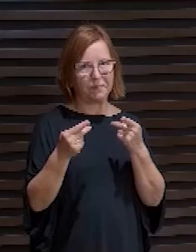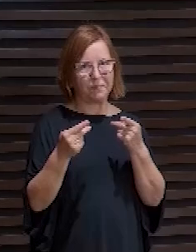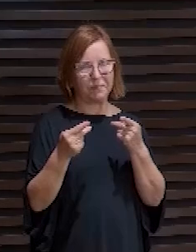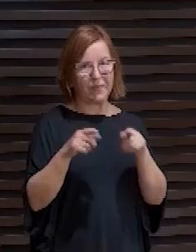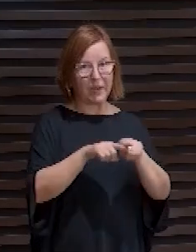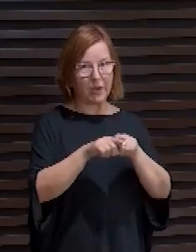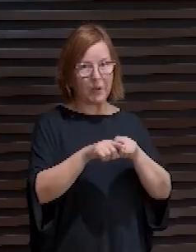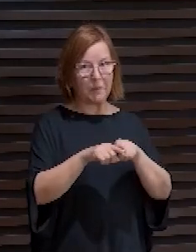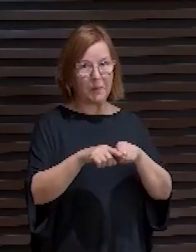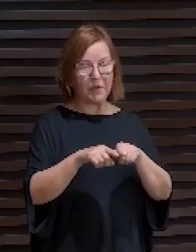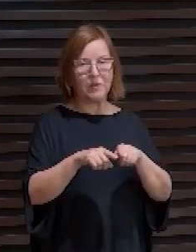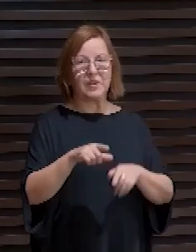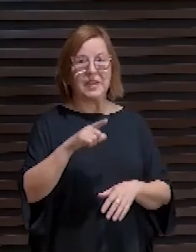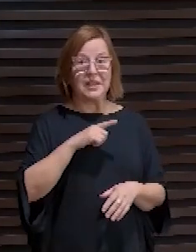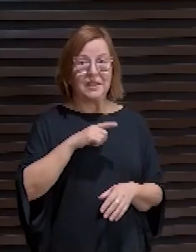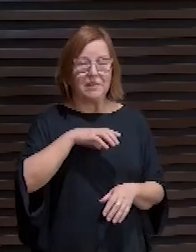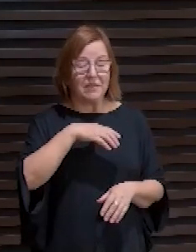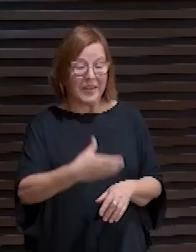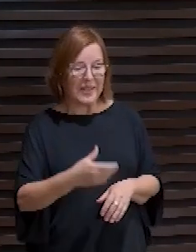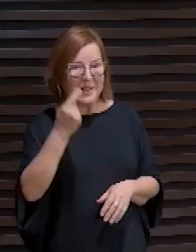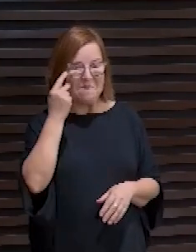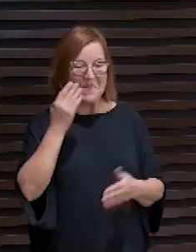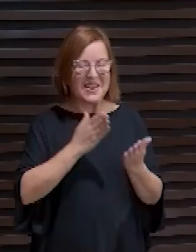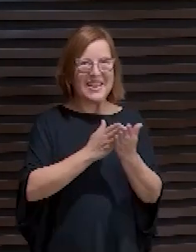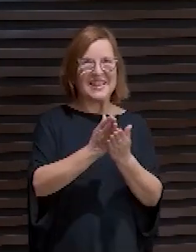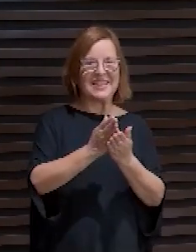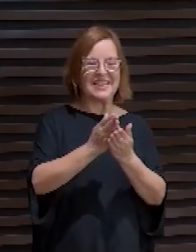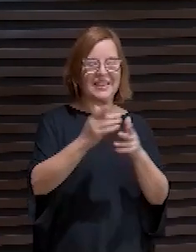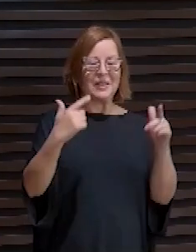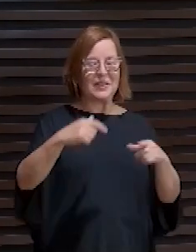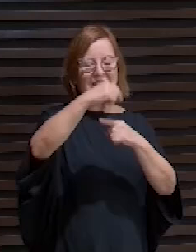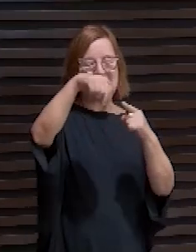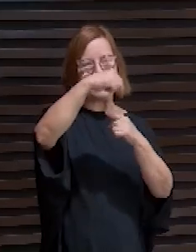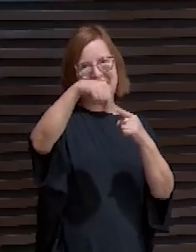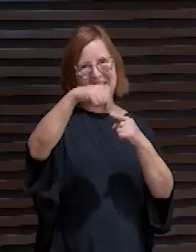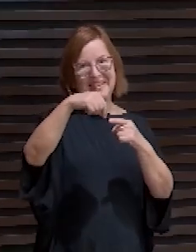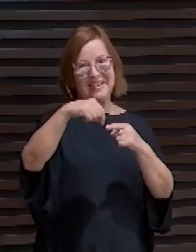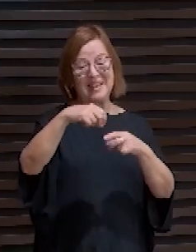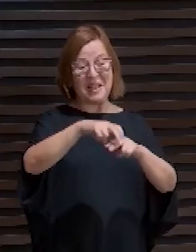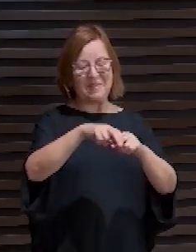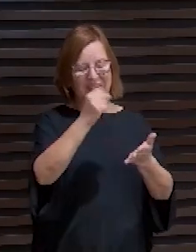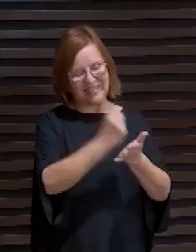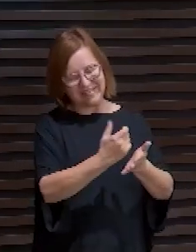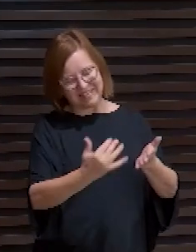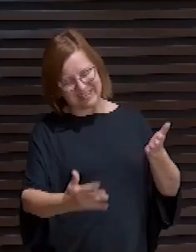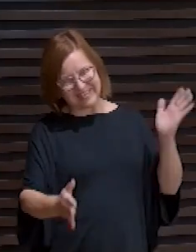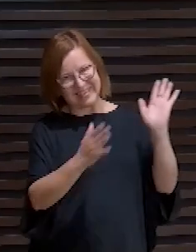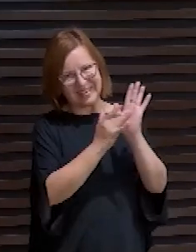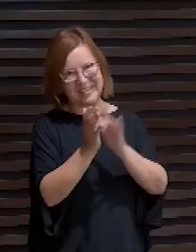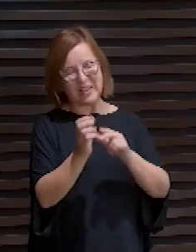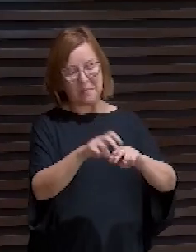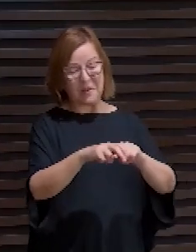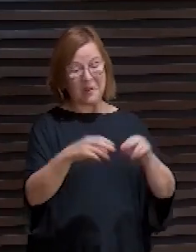irmãos, intrepidez para entrar no Santo dos Santos, pelo sangue de Jesus, pelo